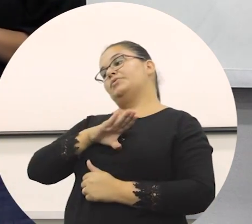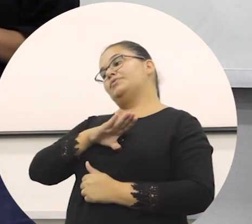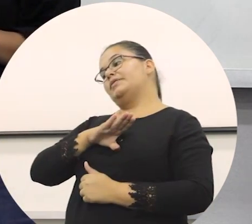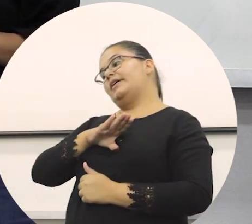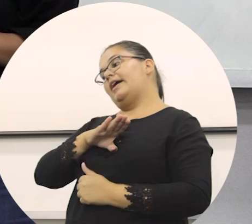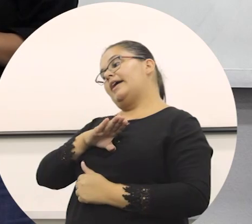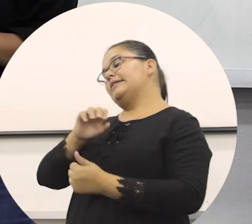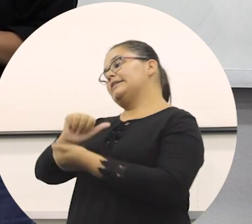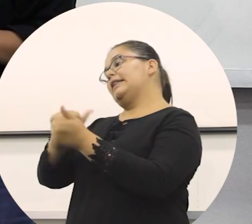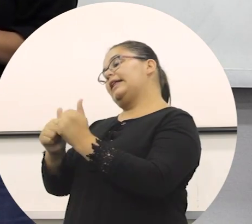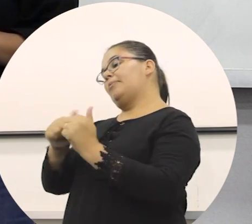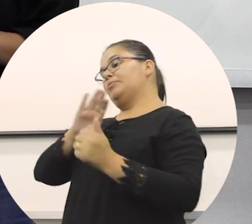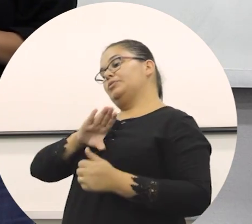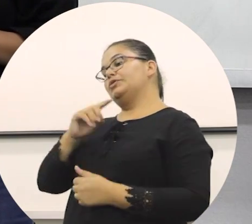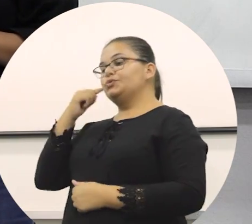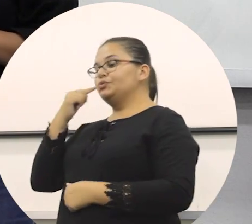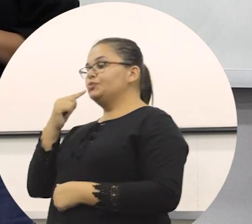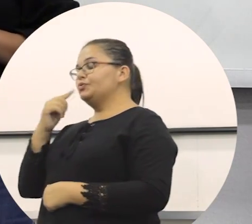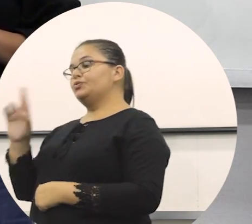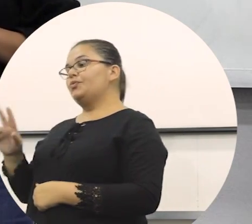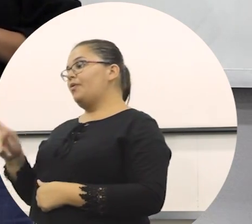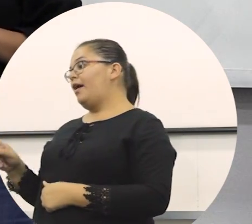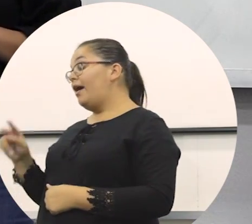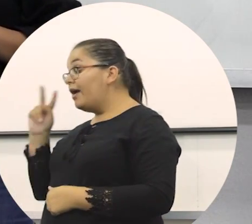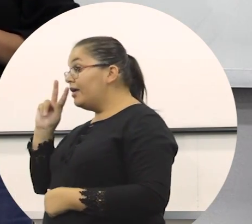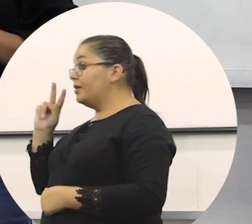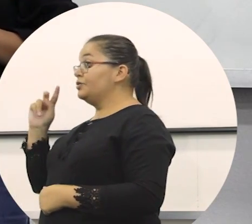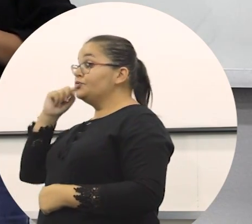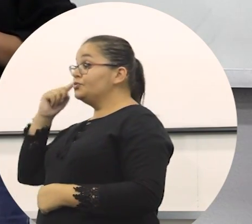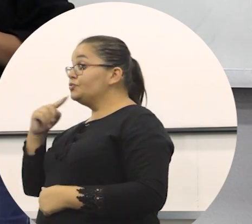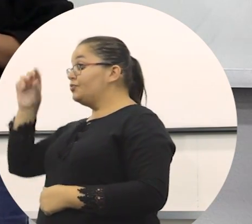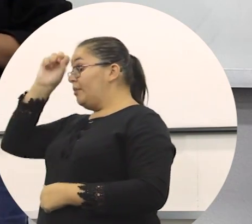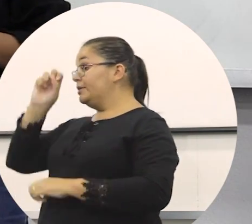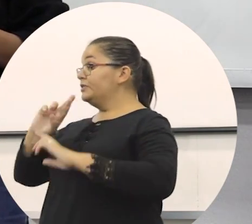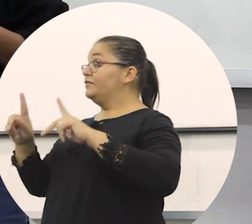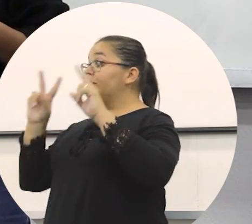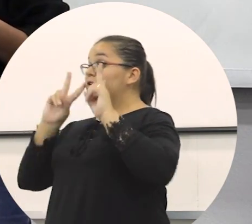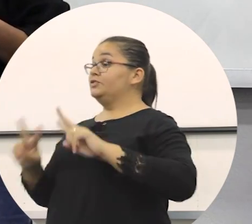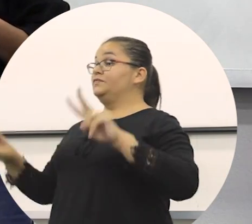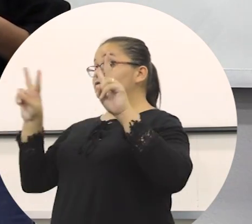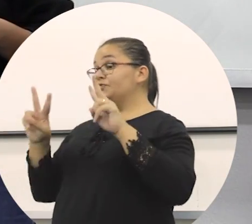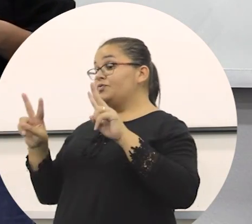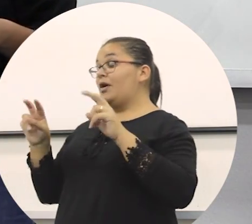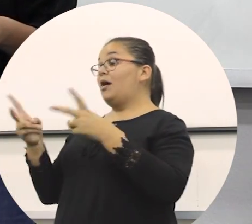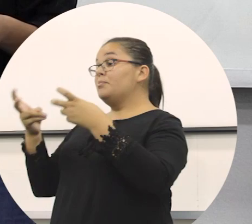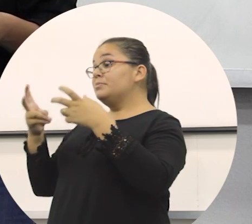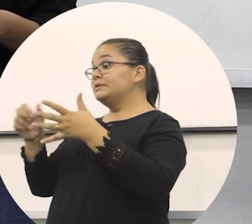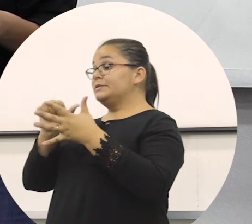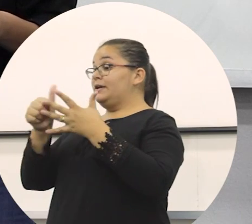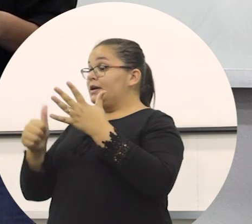vê a configuração, ele vê outras coisas que não é o som da letra B, que tem muito a ver com o que você falou, né, hoje.